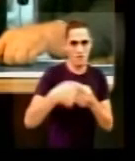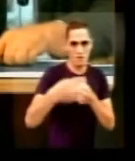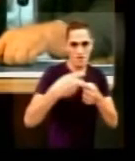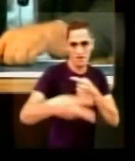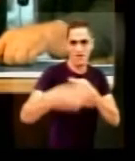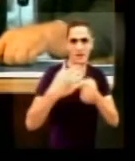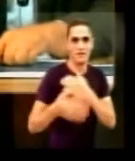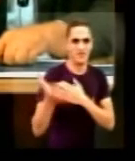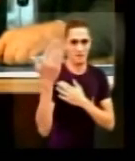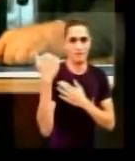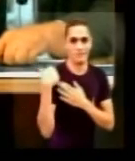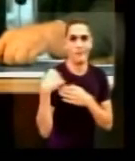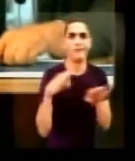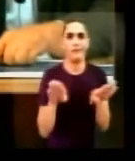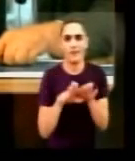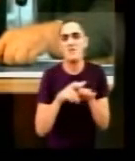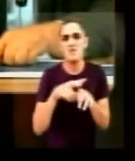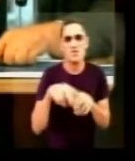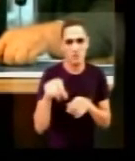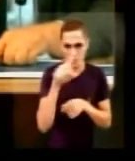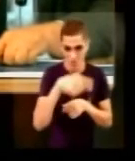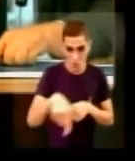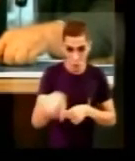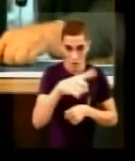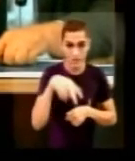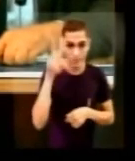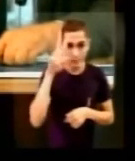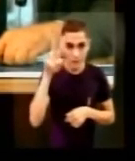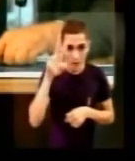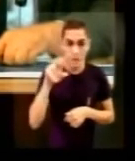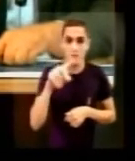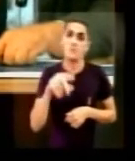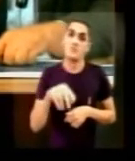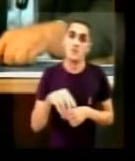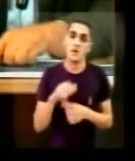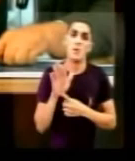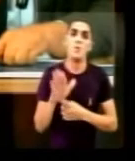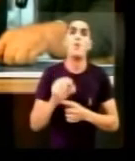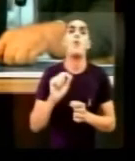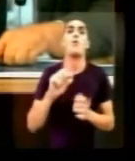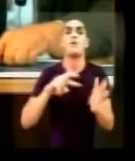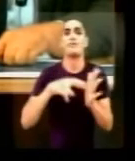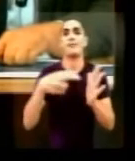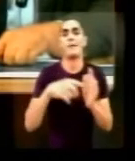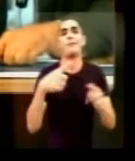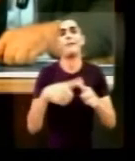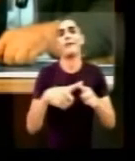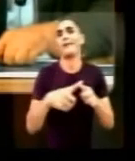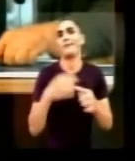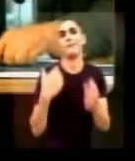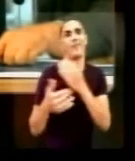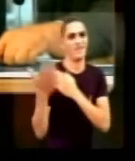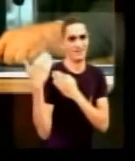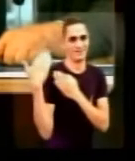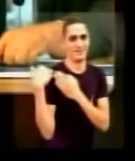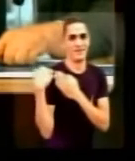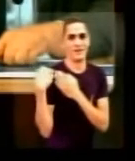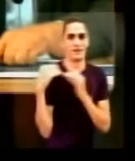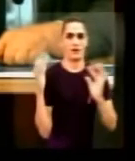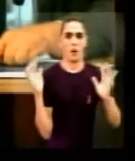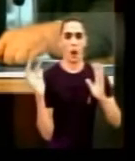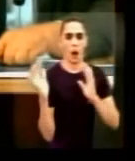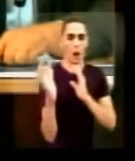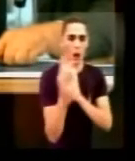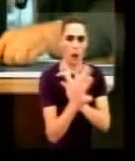passada. Vocês se lembram que a gente falava que isso era fruto das aglomerações, principalmente no dia 7 de